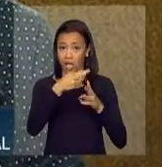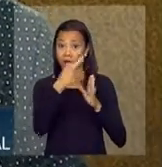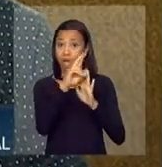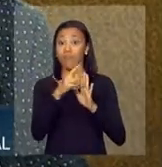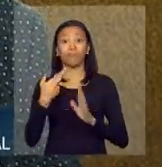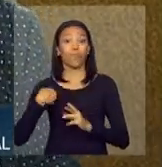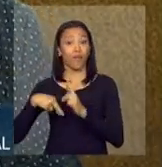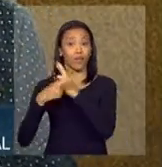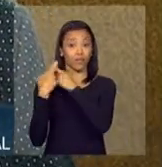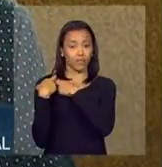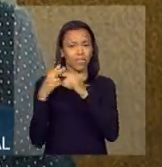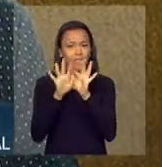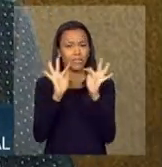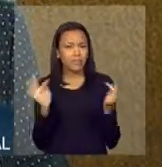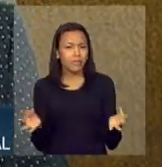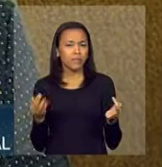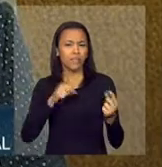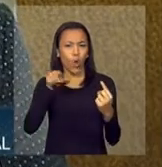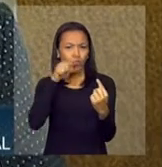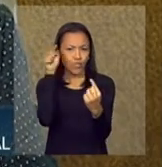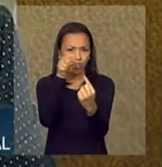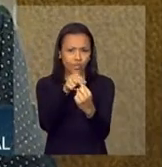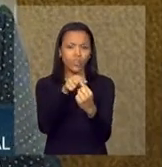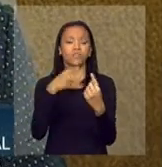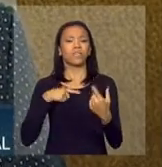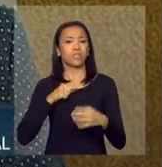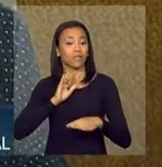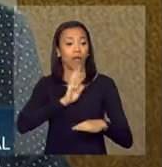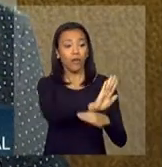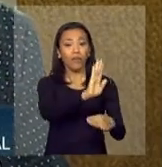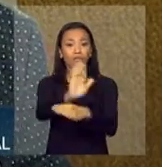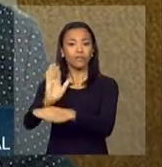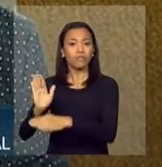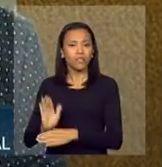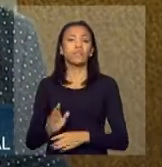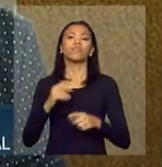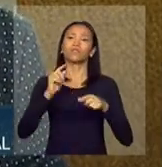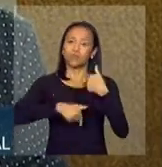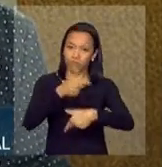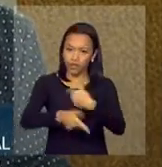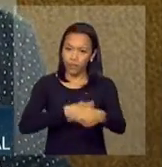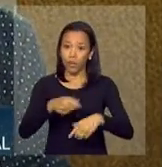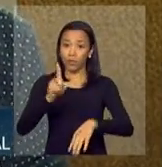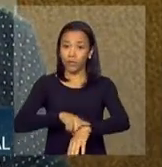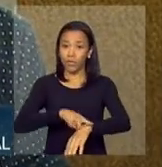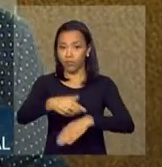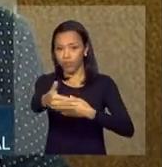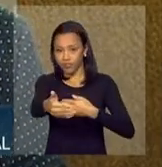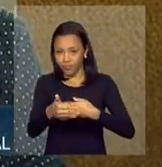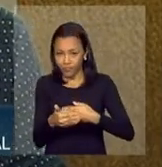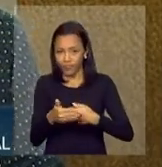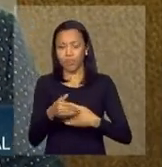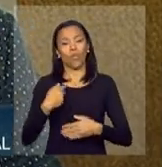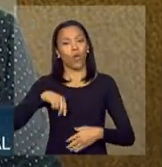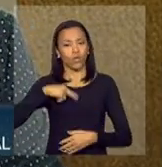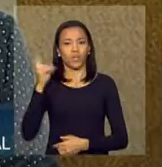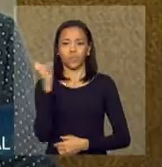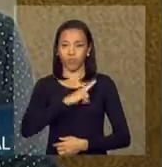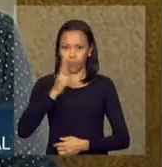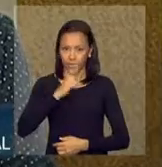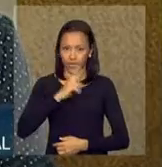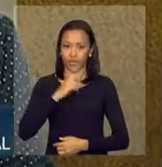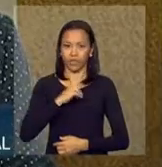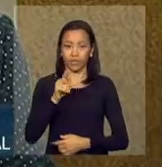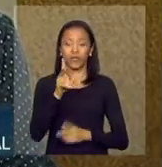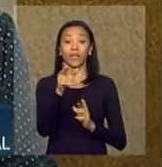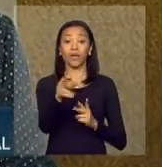ser simples, tem que ser objetiva, tem que ser factível e tem que ser executada no curto prazo, porque nós temos pressa, sim, como diria